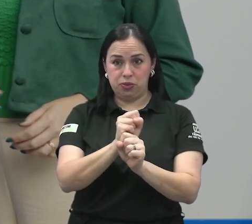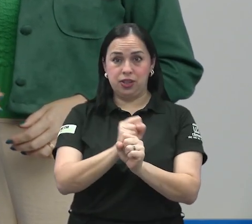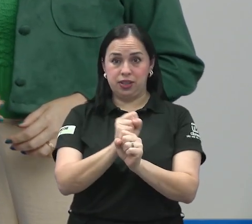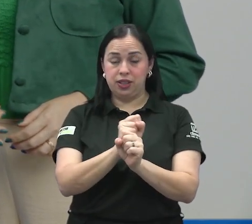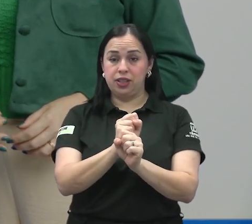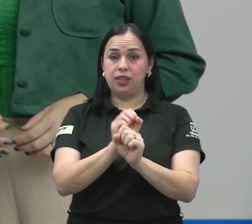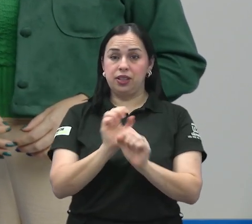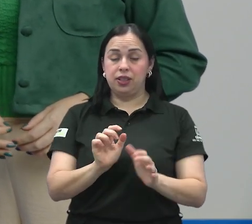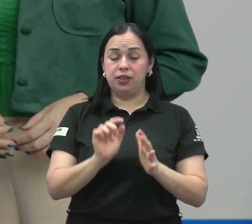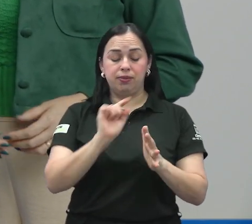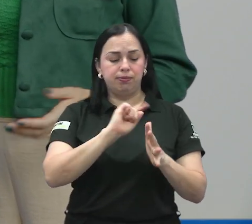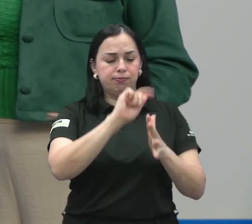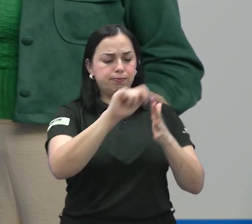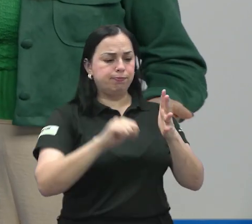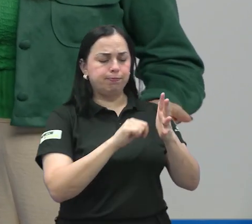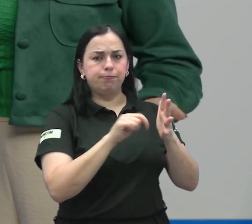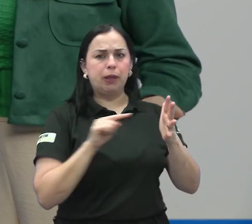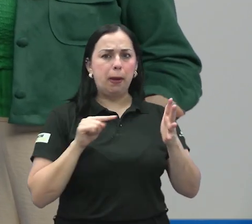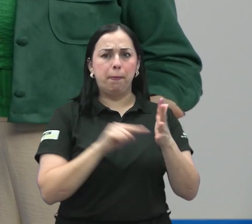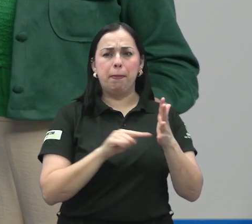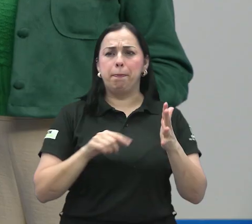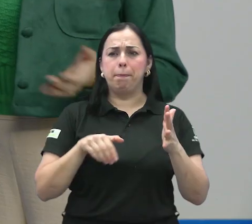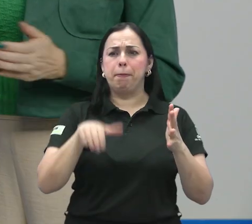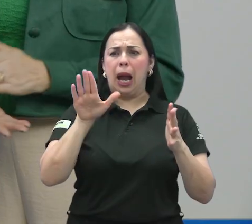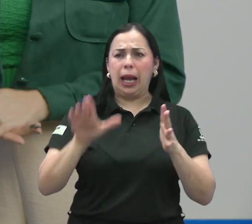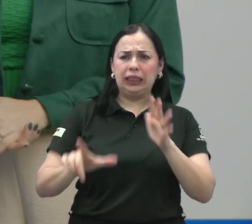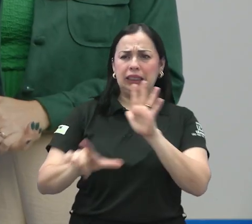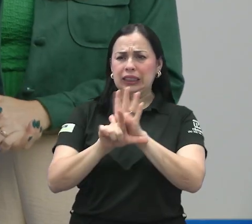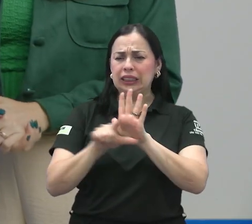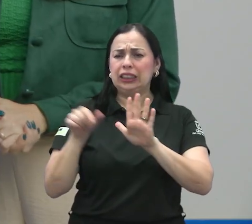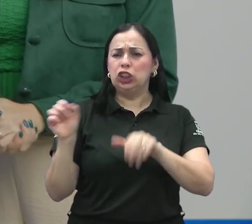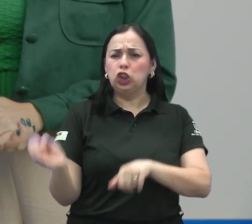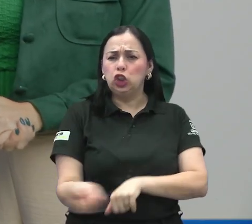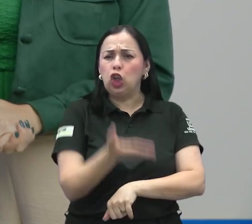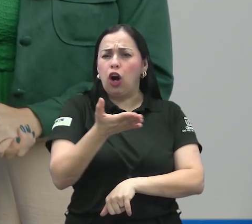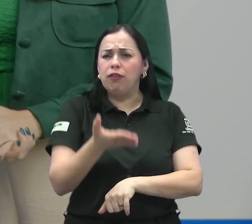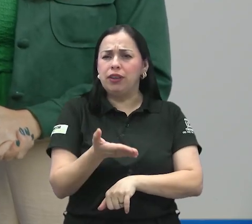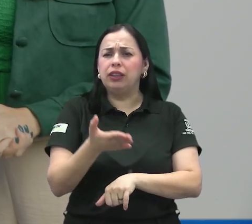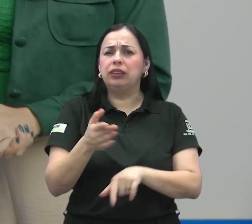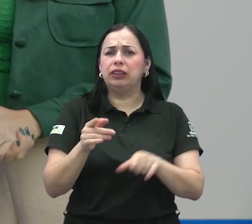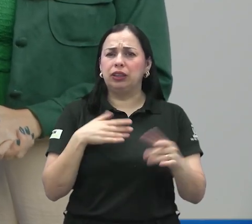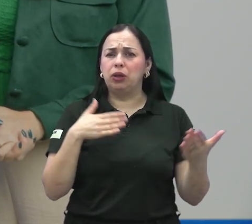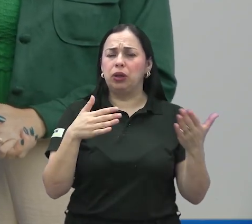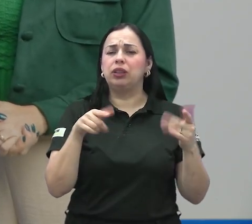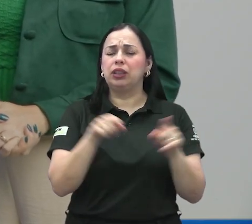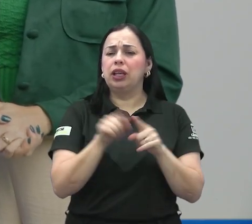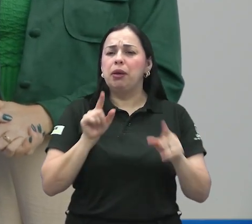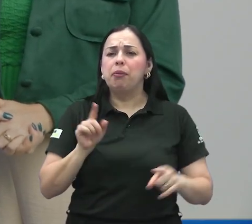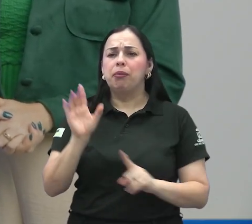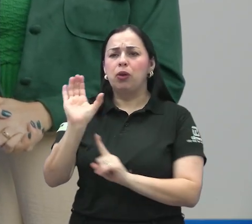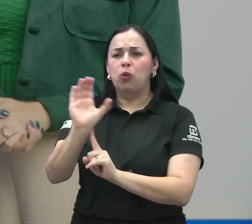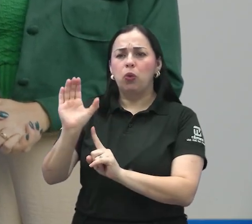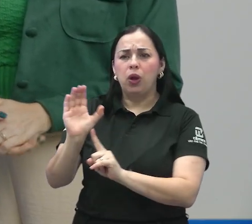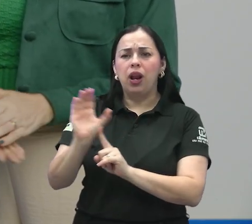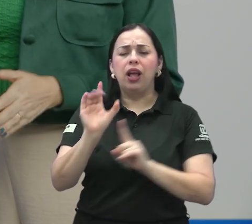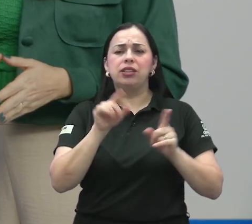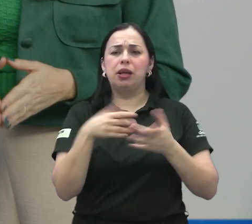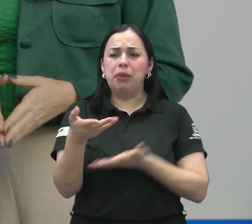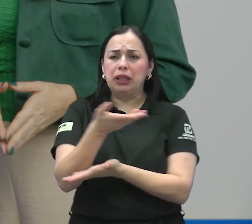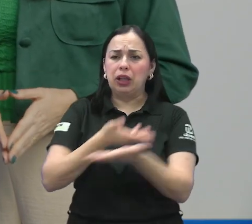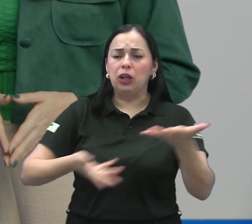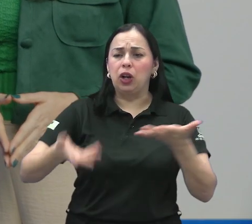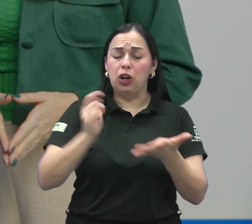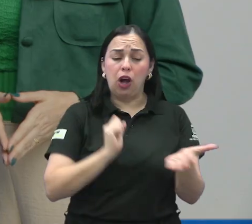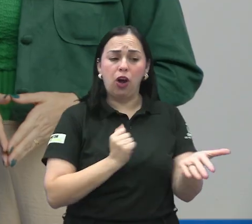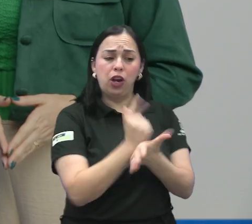35 anos este ano. O CDC é considerado uma das legislações mais modernas do mundo no campo da proteção e